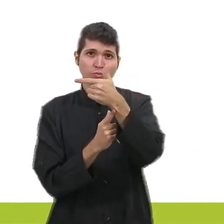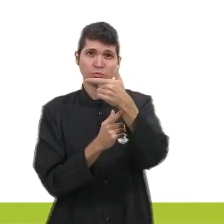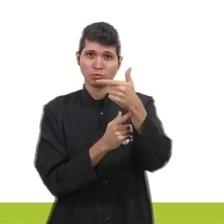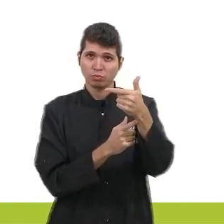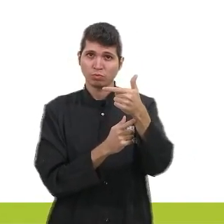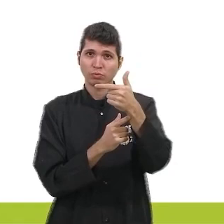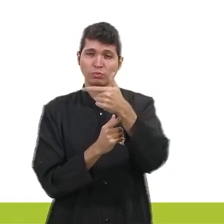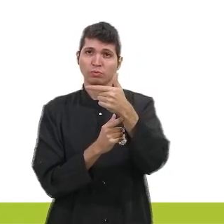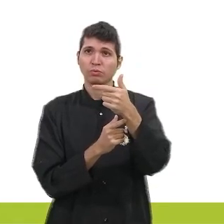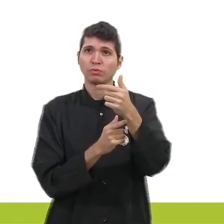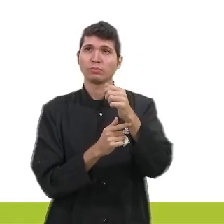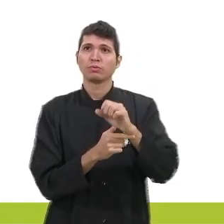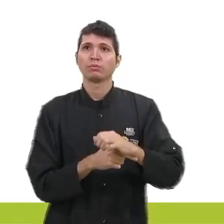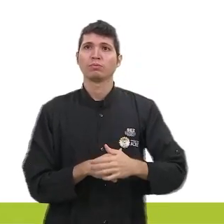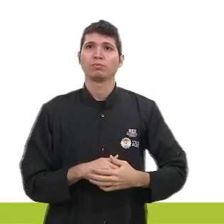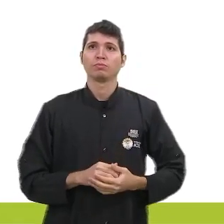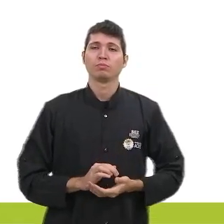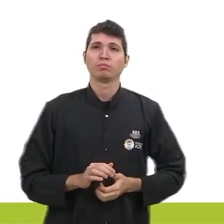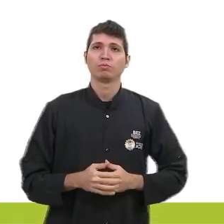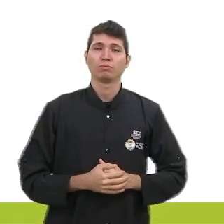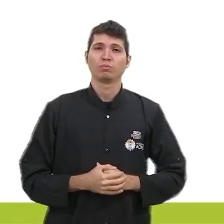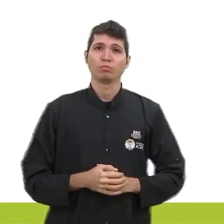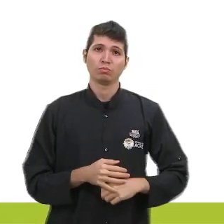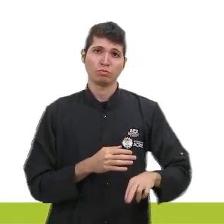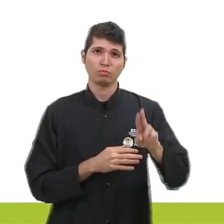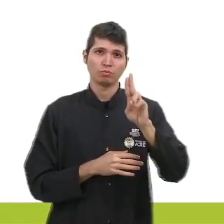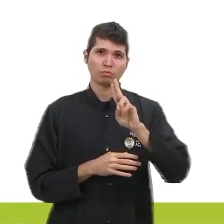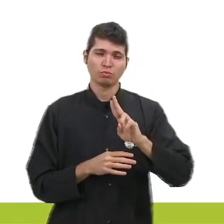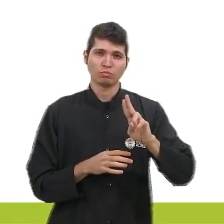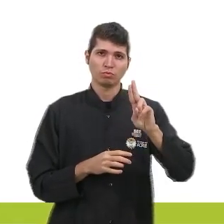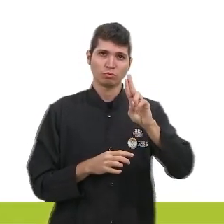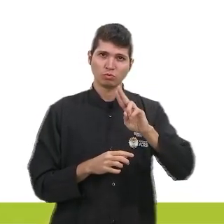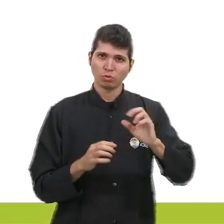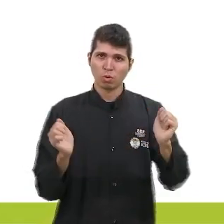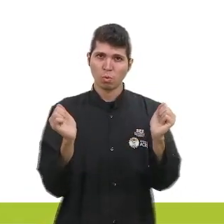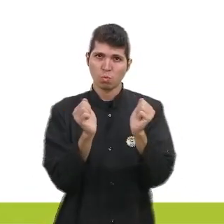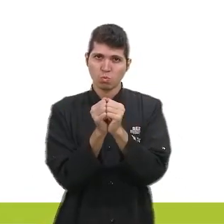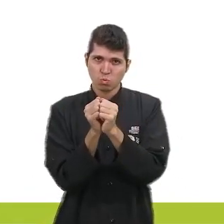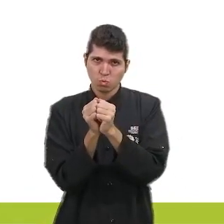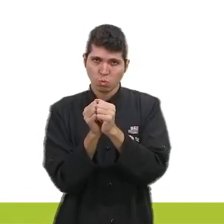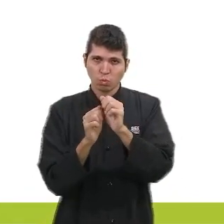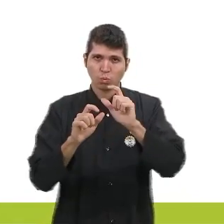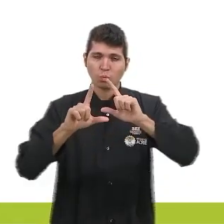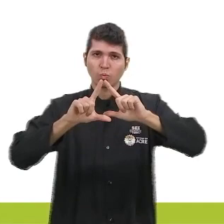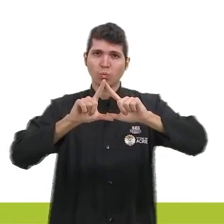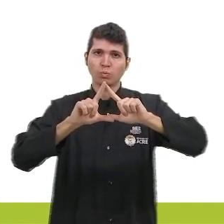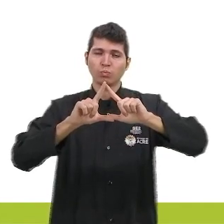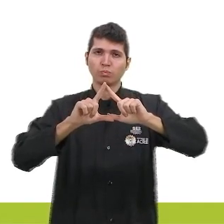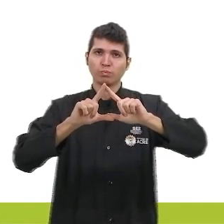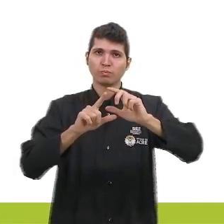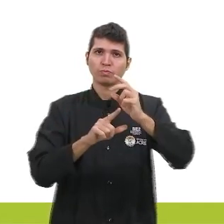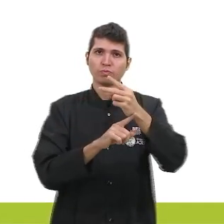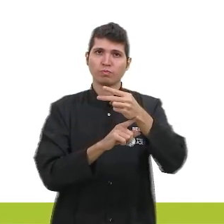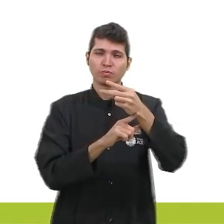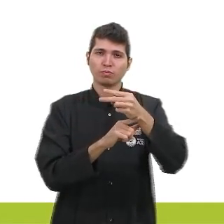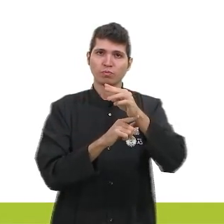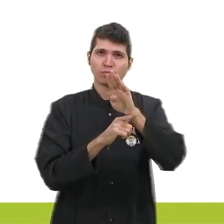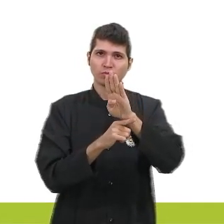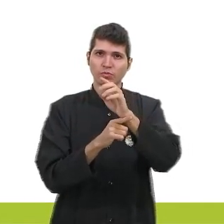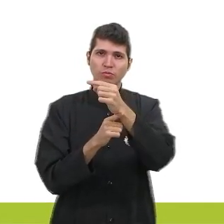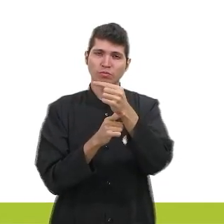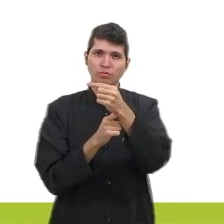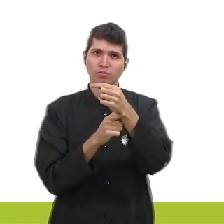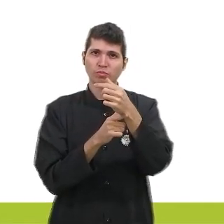menos 85. Aplica no discriminante delta. Vocês vão obter o quê? Substituindo o valor de B, menos